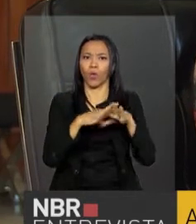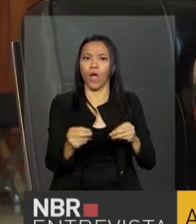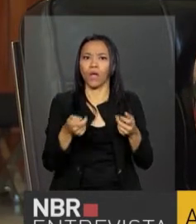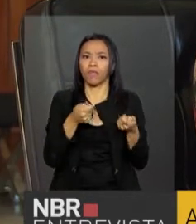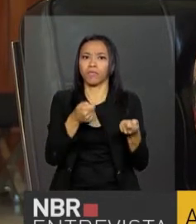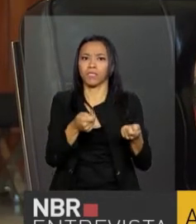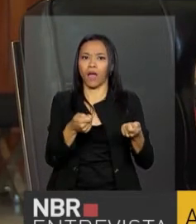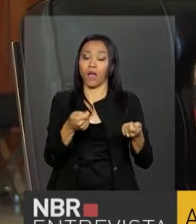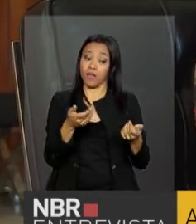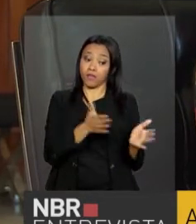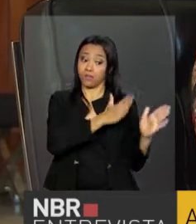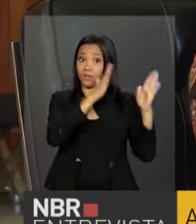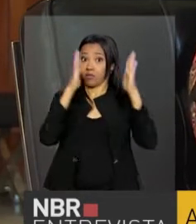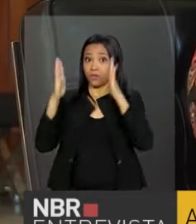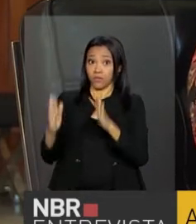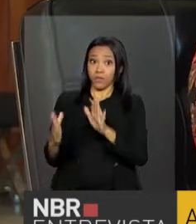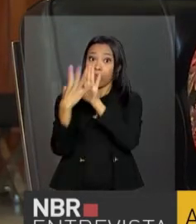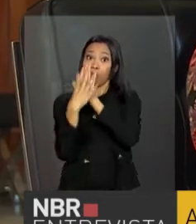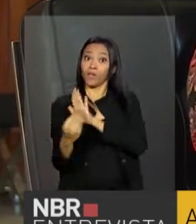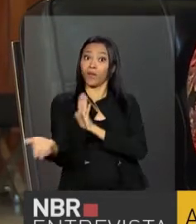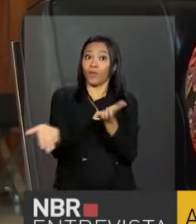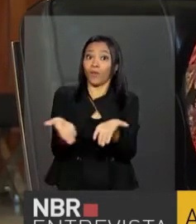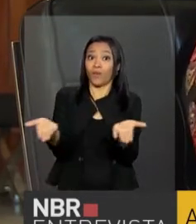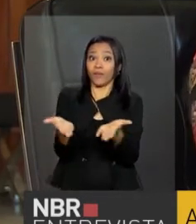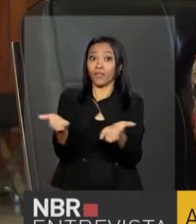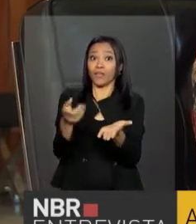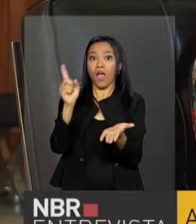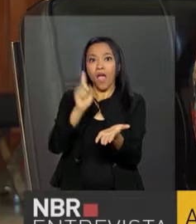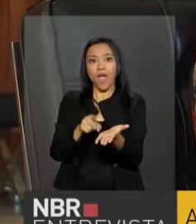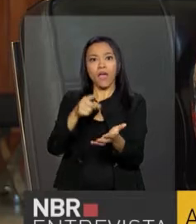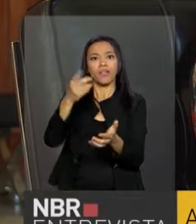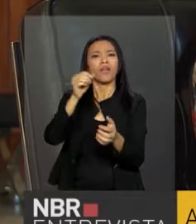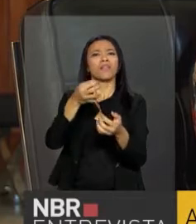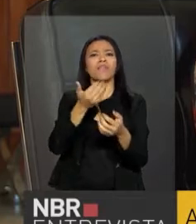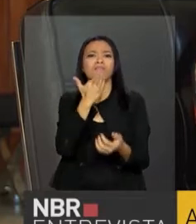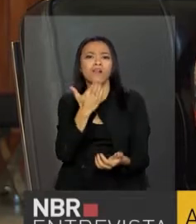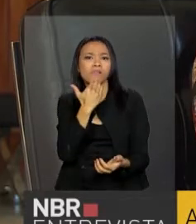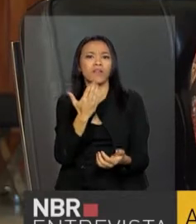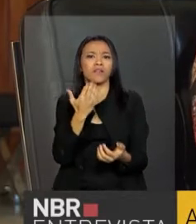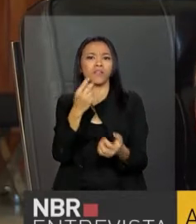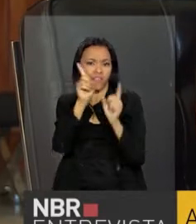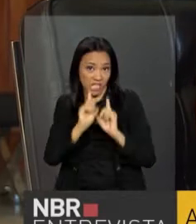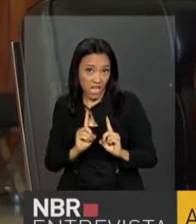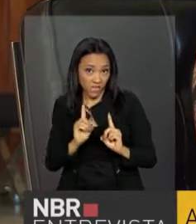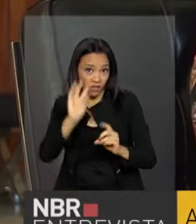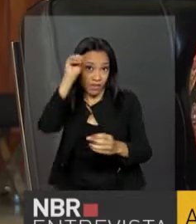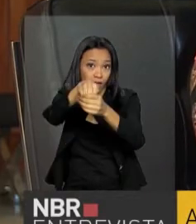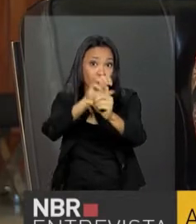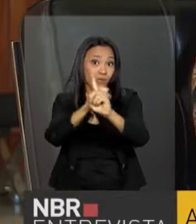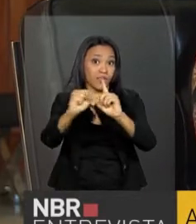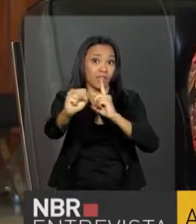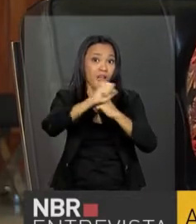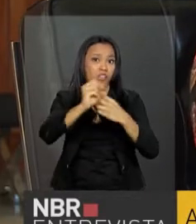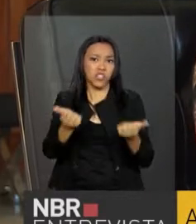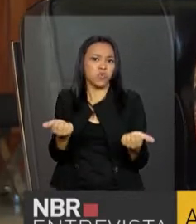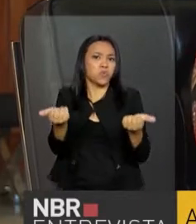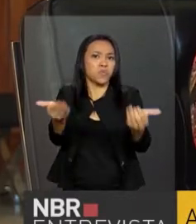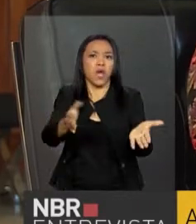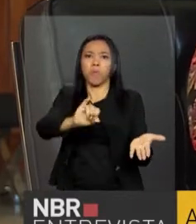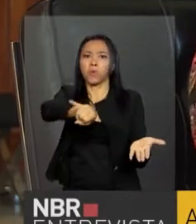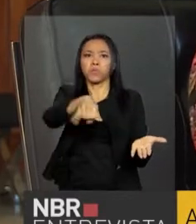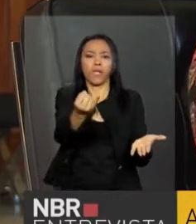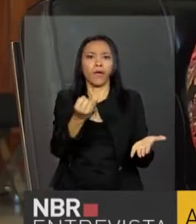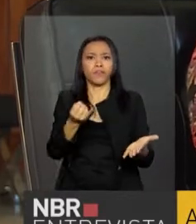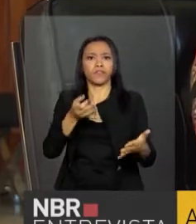Para um modelo em que a deficiência é transferida para a sociedade. Que não dá oportunidade ou que coloca